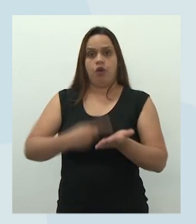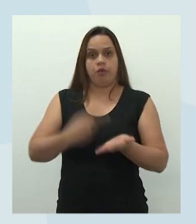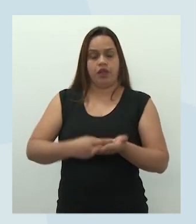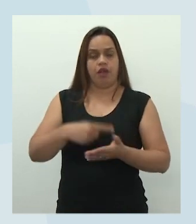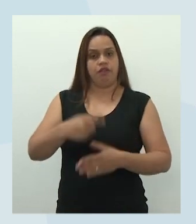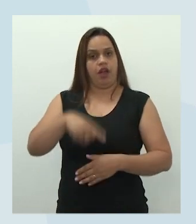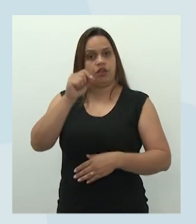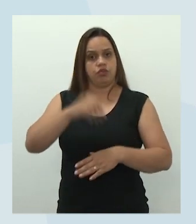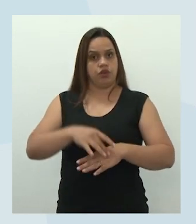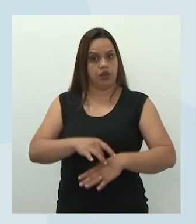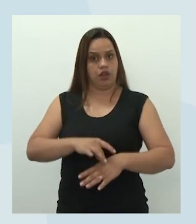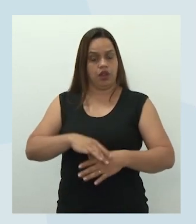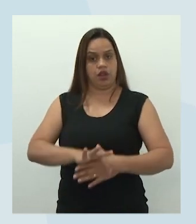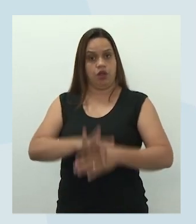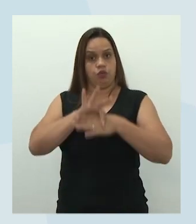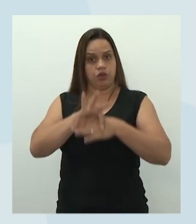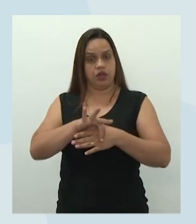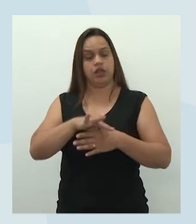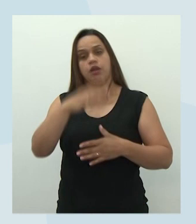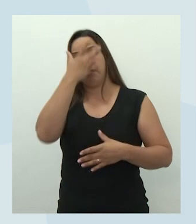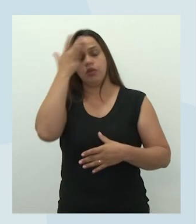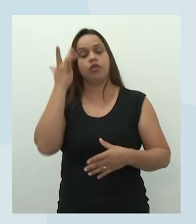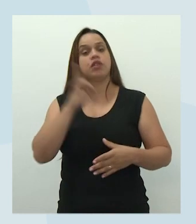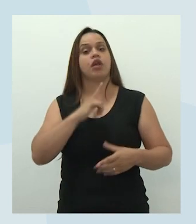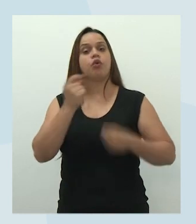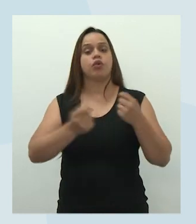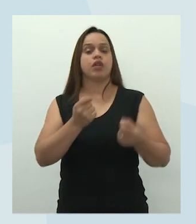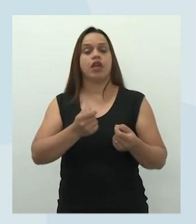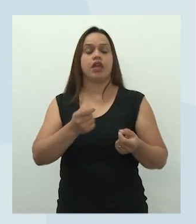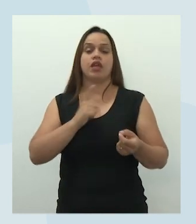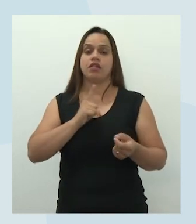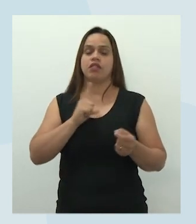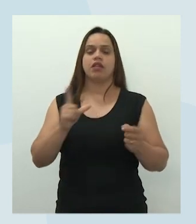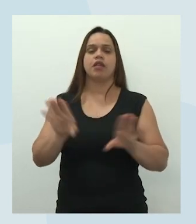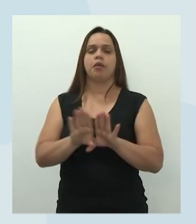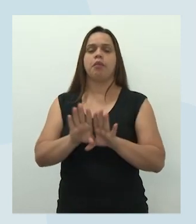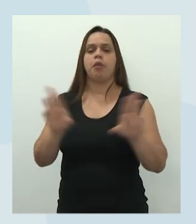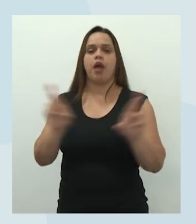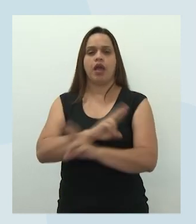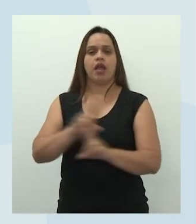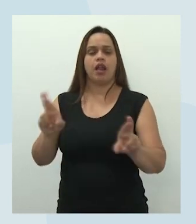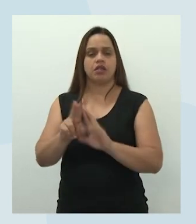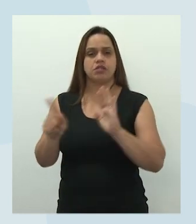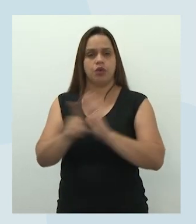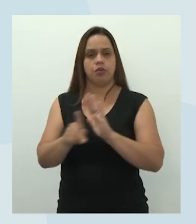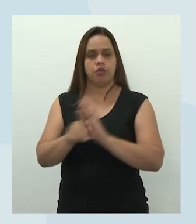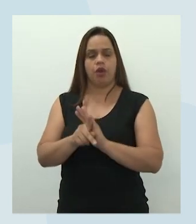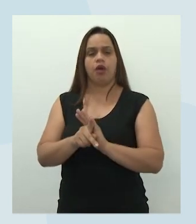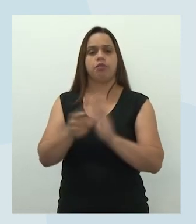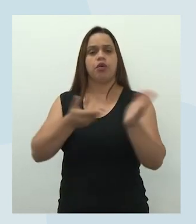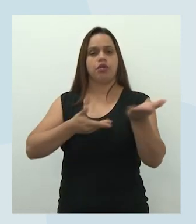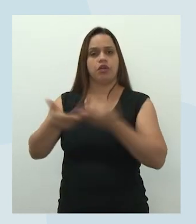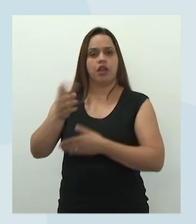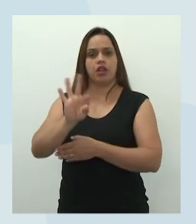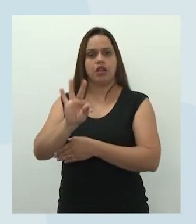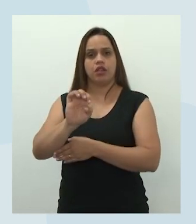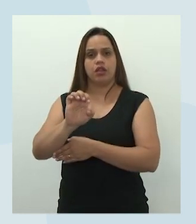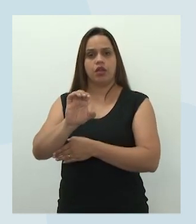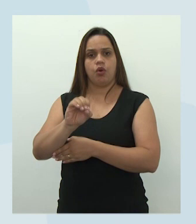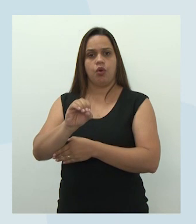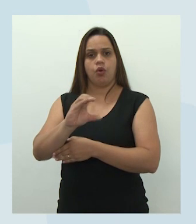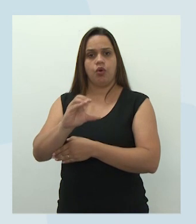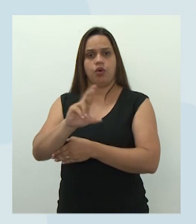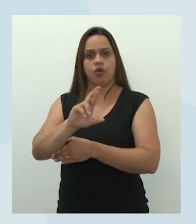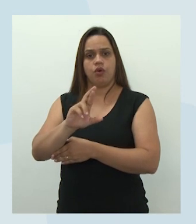né? No caso aí, existia uma relação teocrática, vamos dizer assim, nesse mundo antigo. Essas